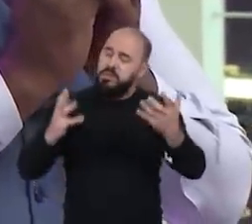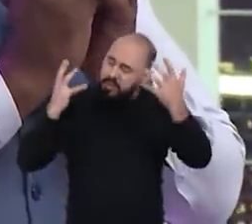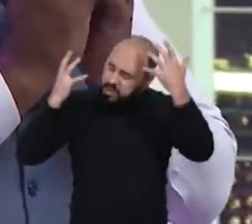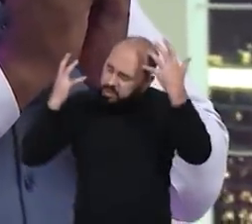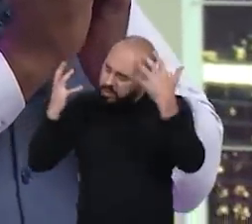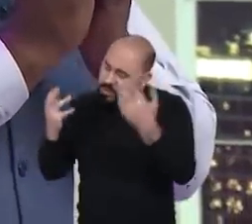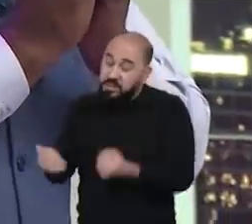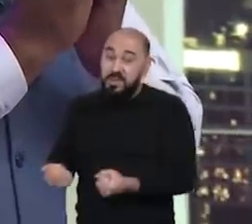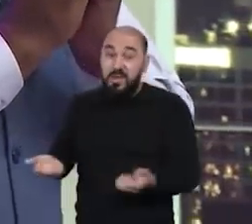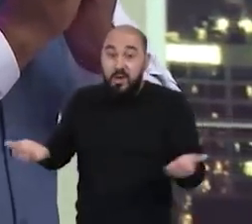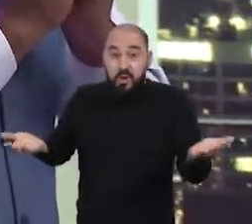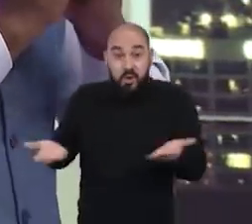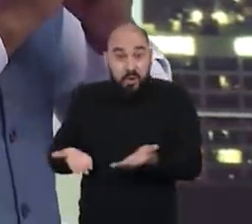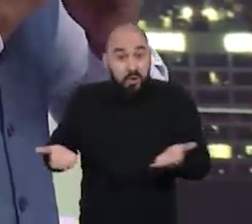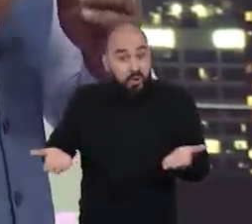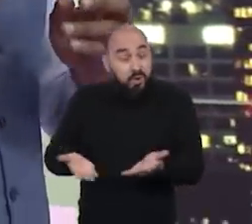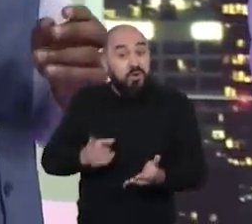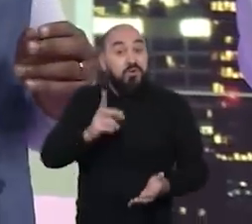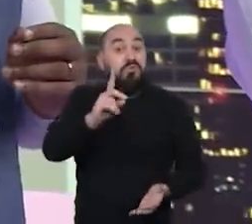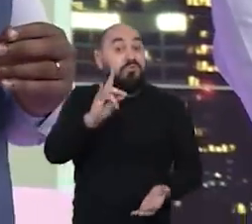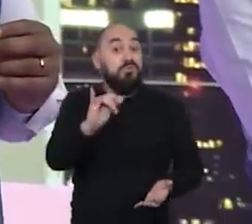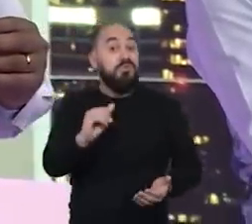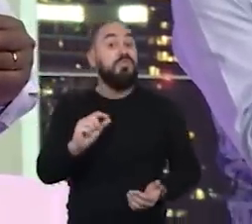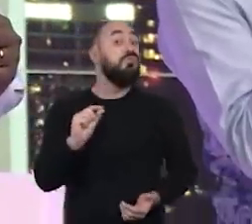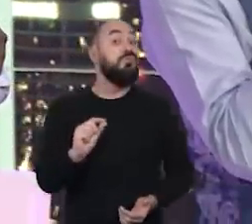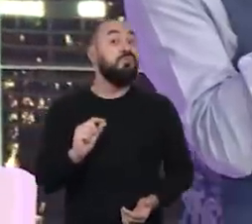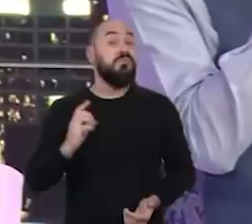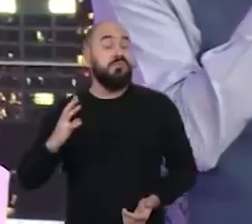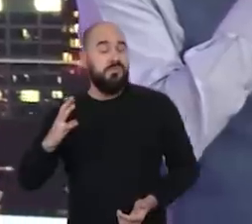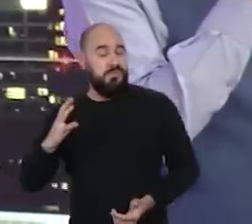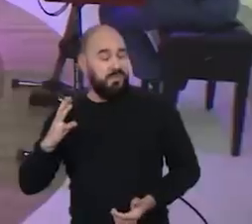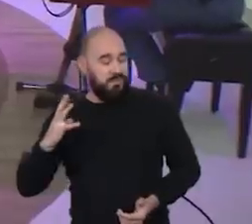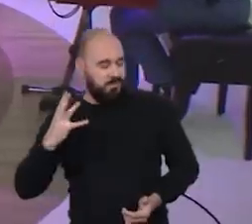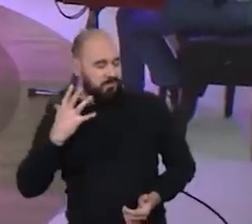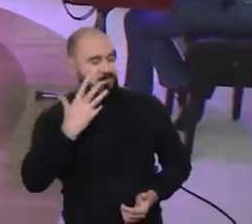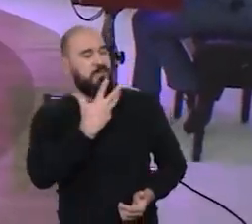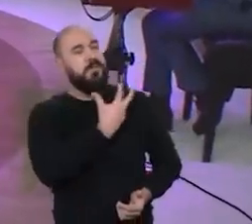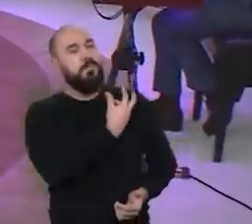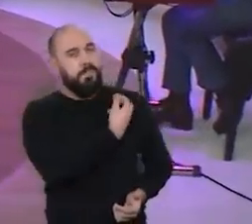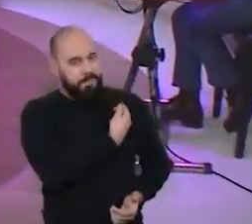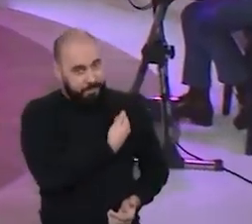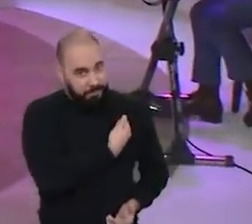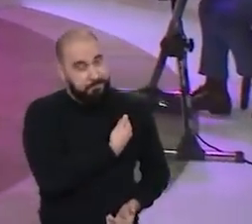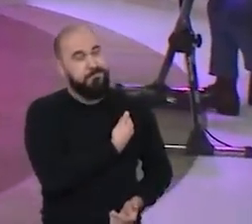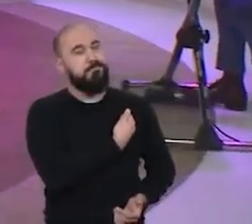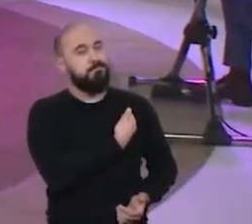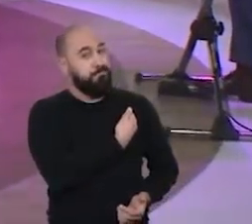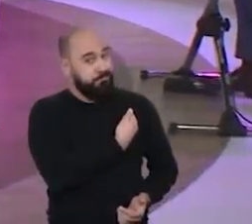Hoje é o dia da salvação.